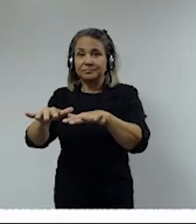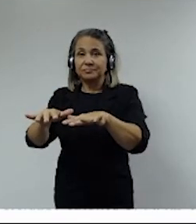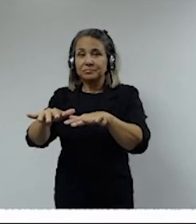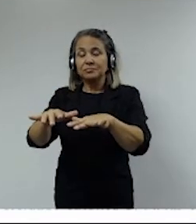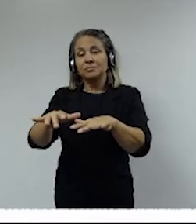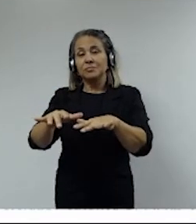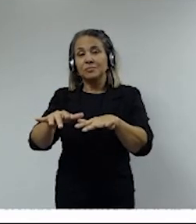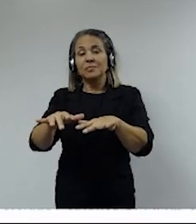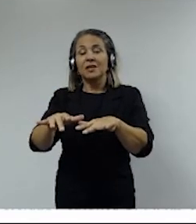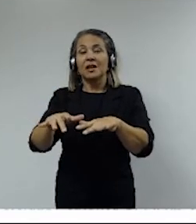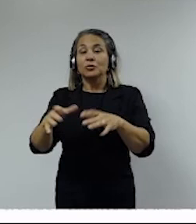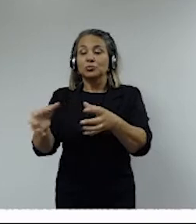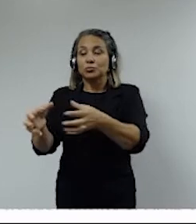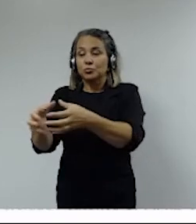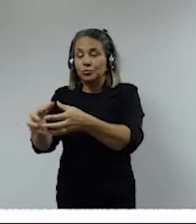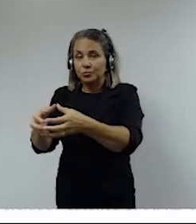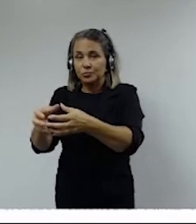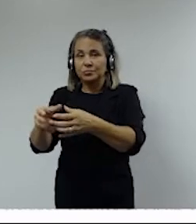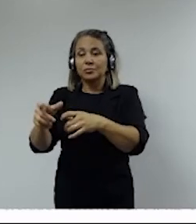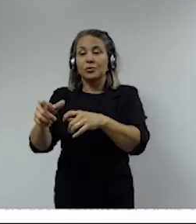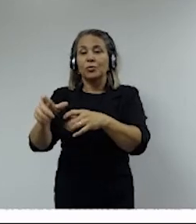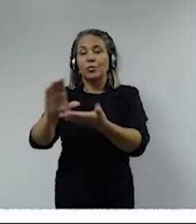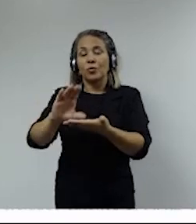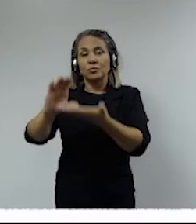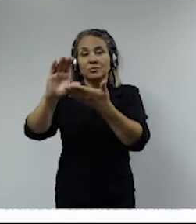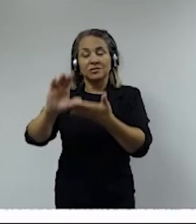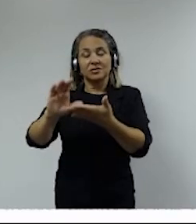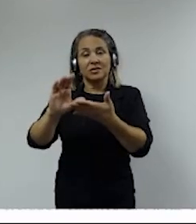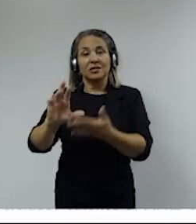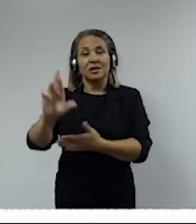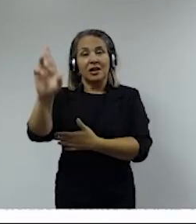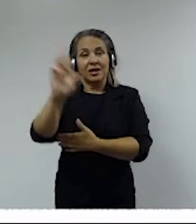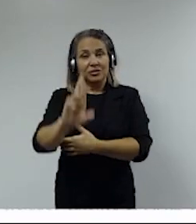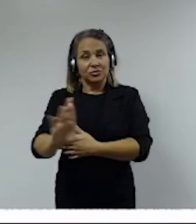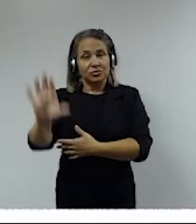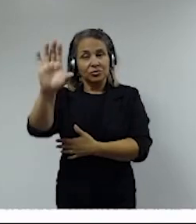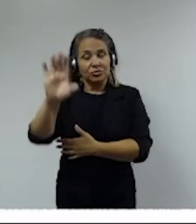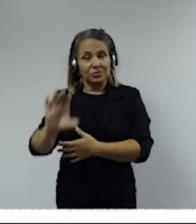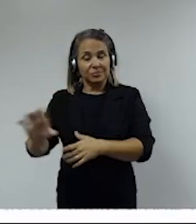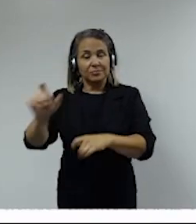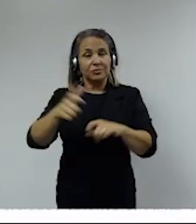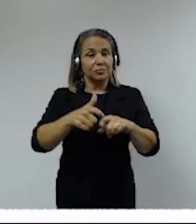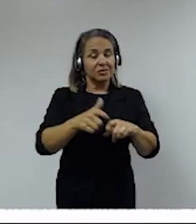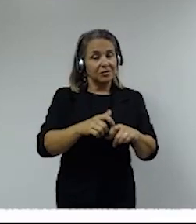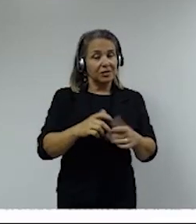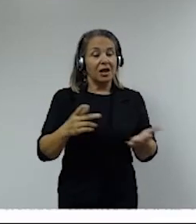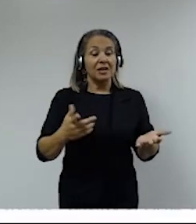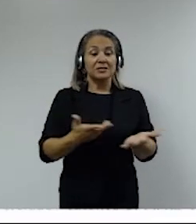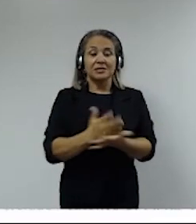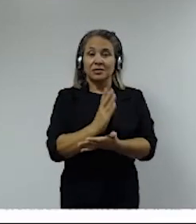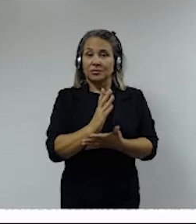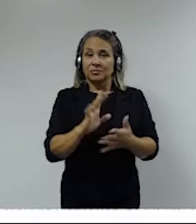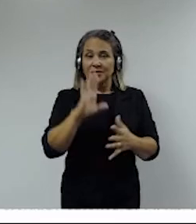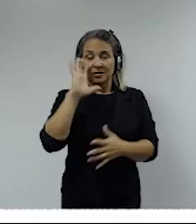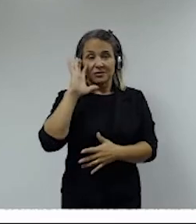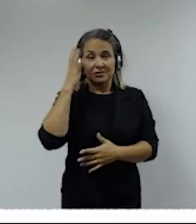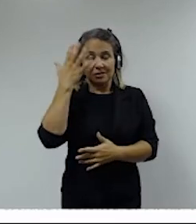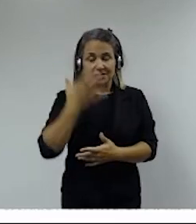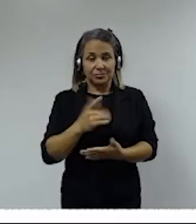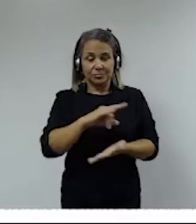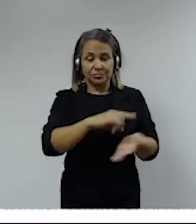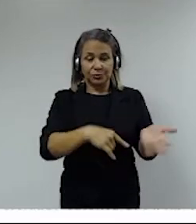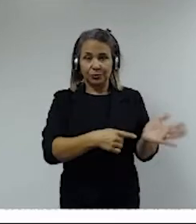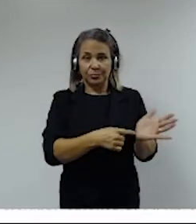Conselho Regional de Medicina. Dali saía ou a resolução ou um determinado parecer. Os princípios